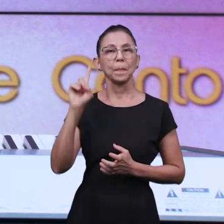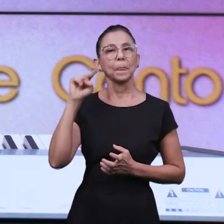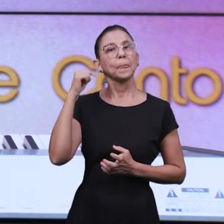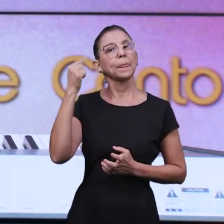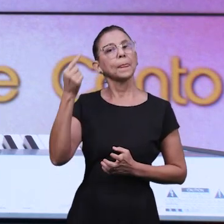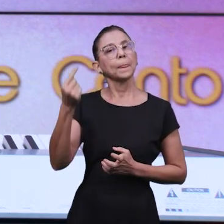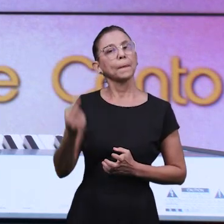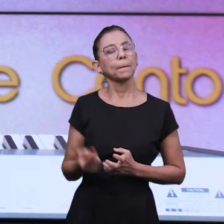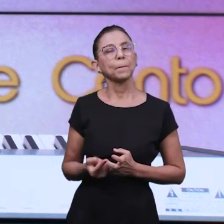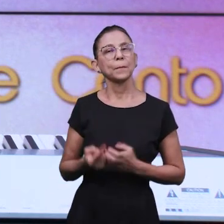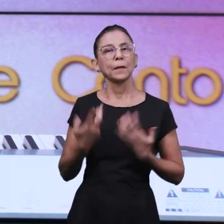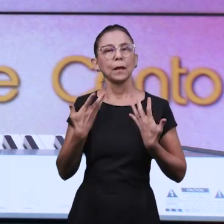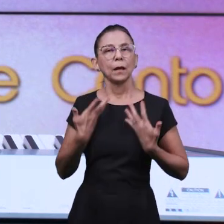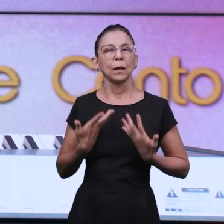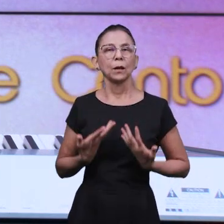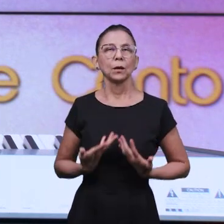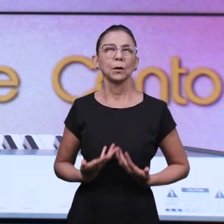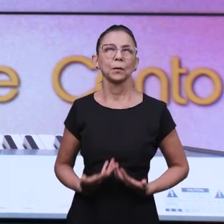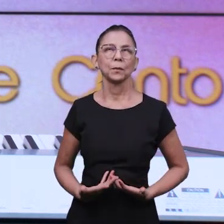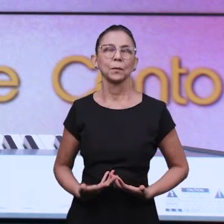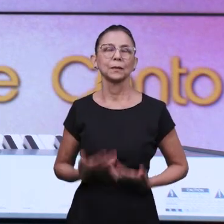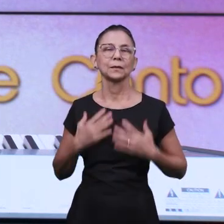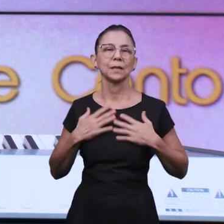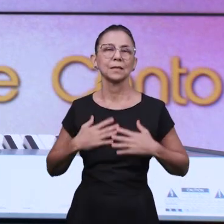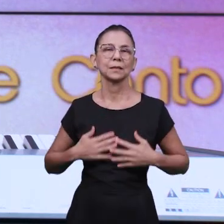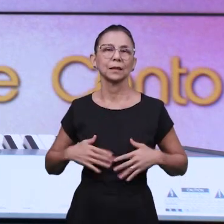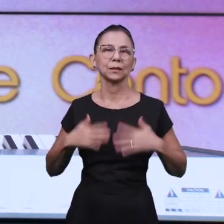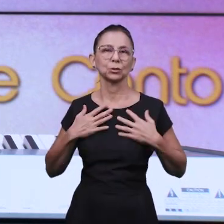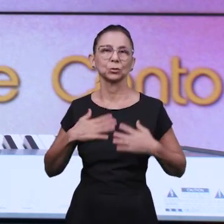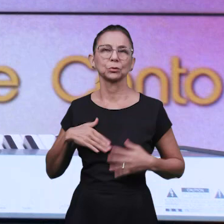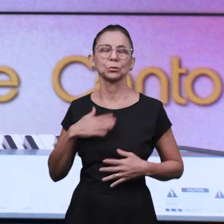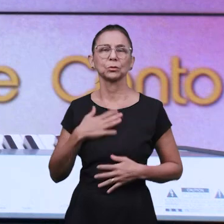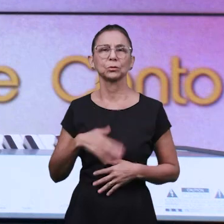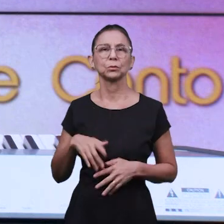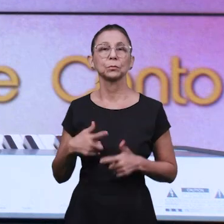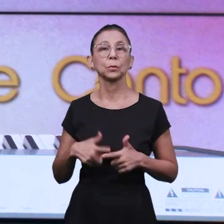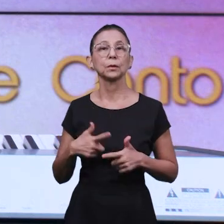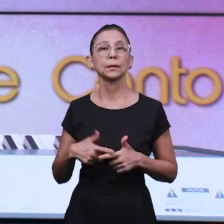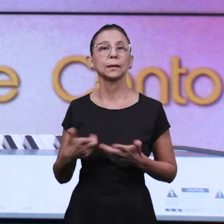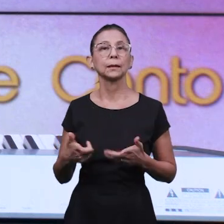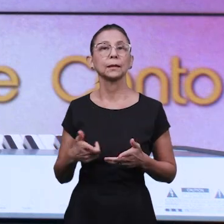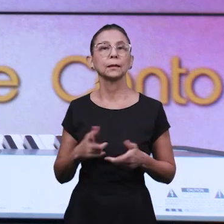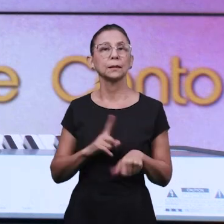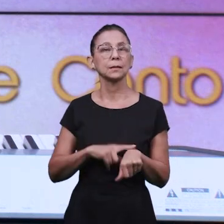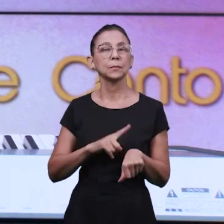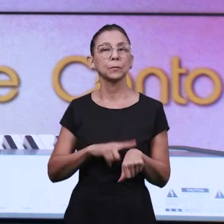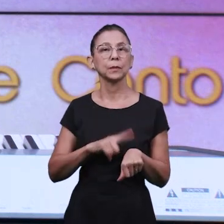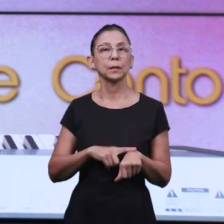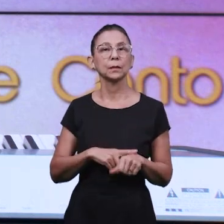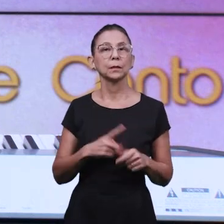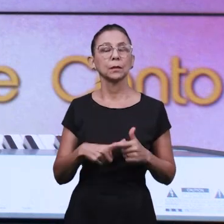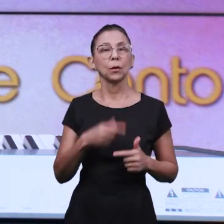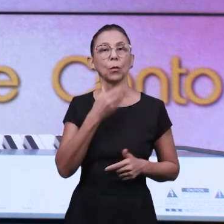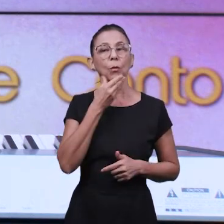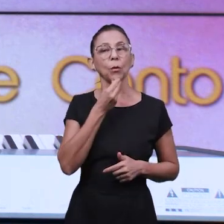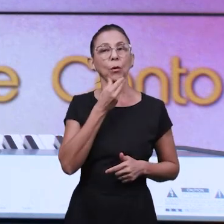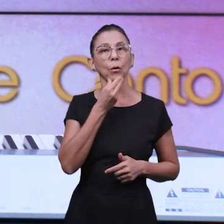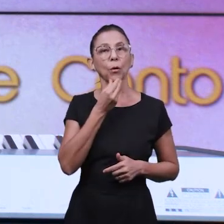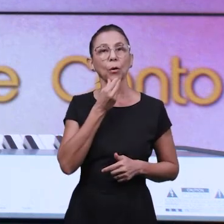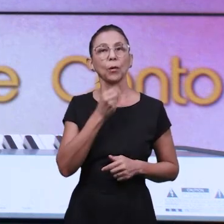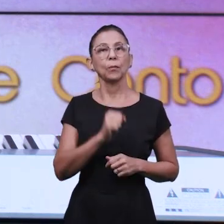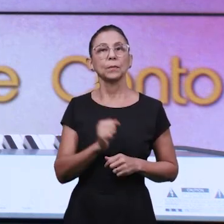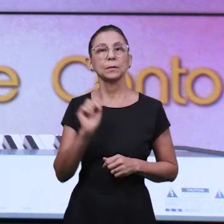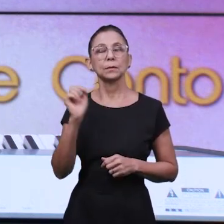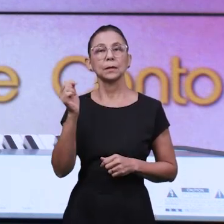Depois eu relaxo. E por que nós vamos relaxar nesse momento? Porque os homens